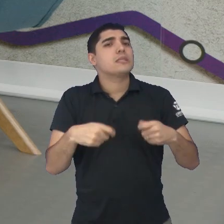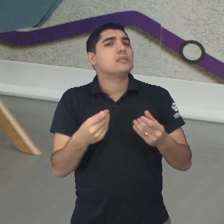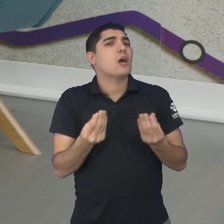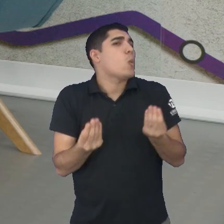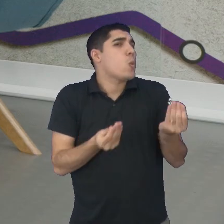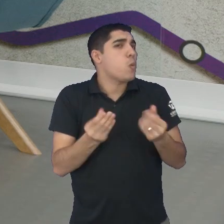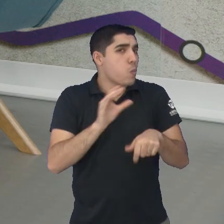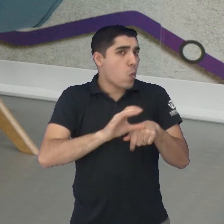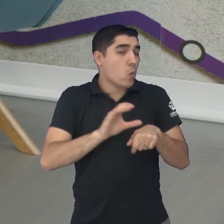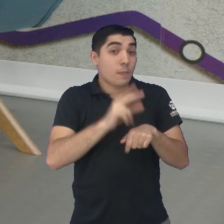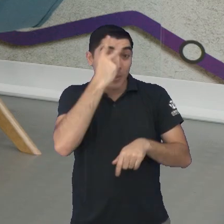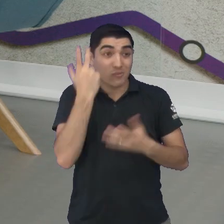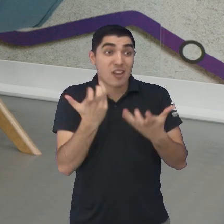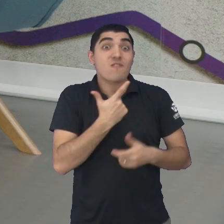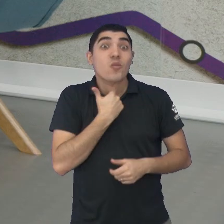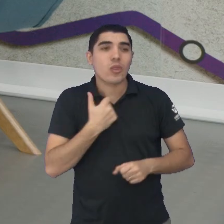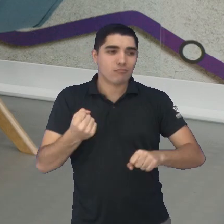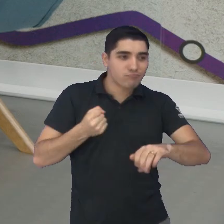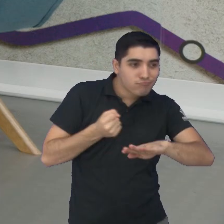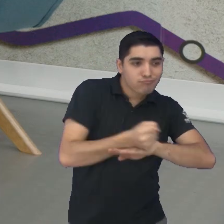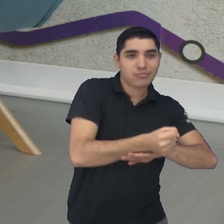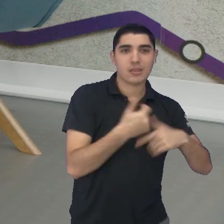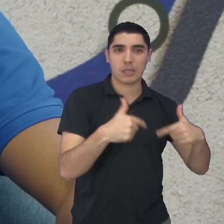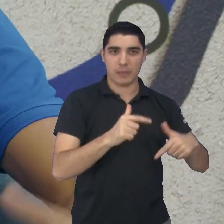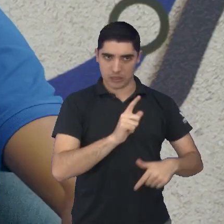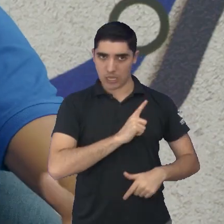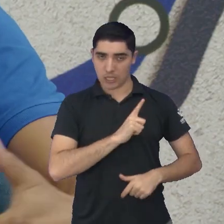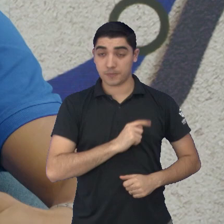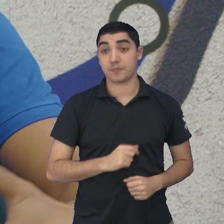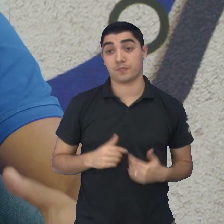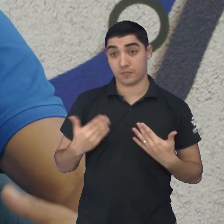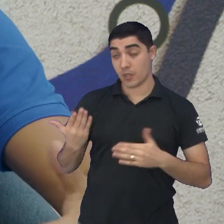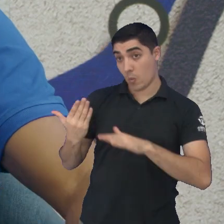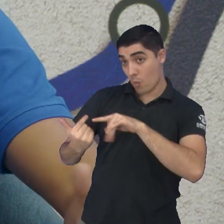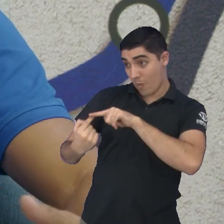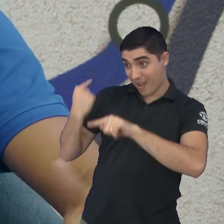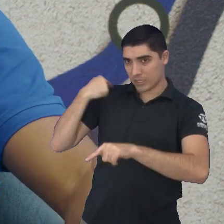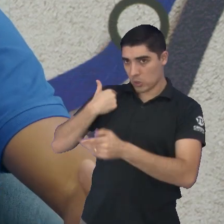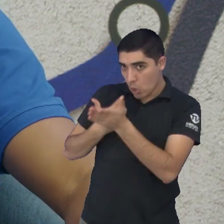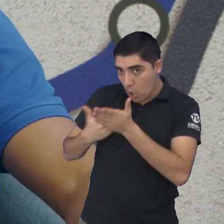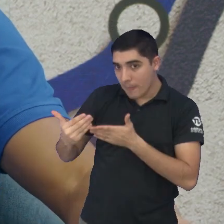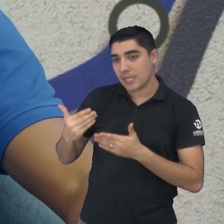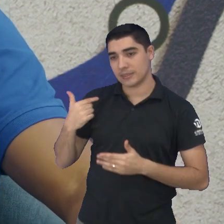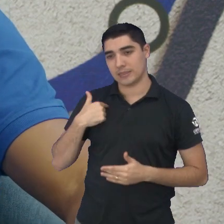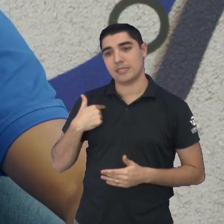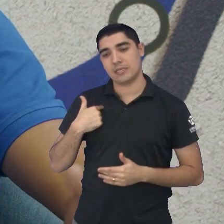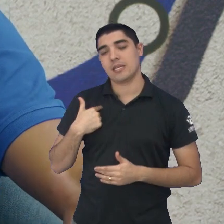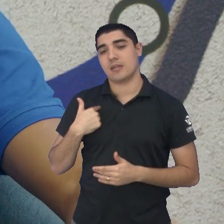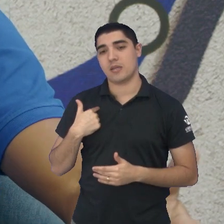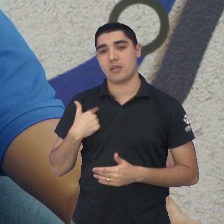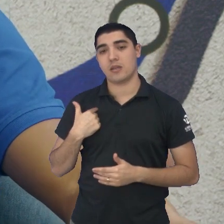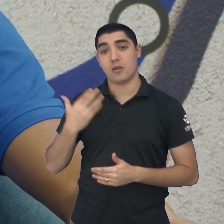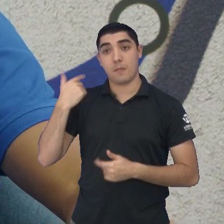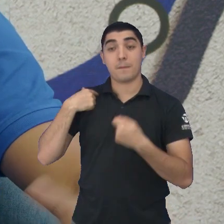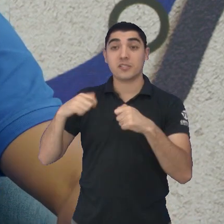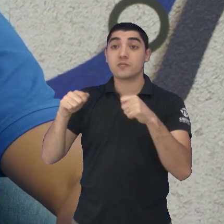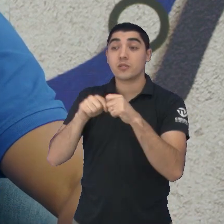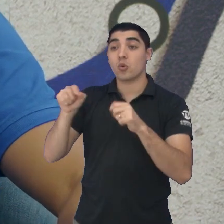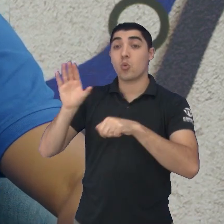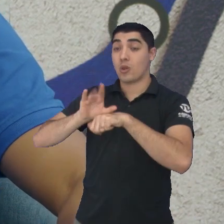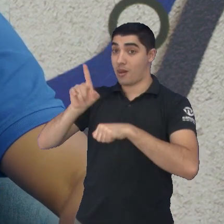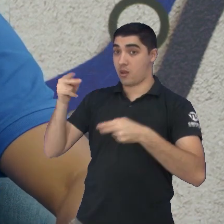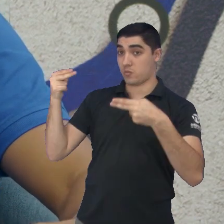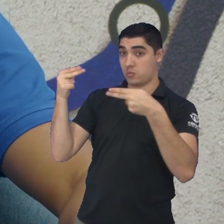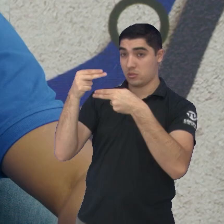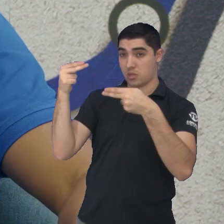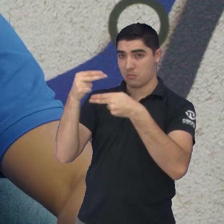entrar já nessa área aí. Então, quando eu comecei, né, primeiramente, que era uma empresa, eu tive que fazer o Sebrae, né? Uhum. Realmente eu